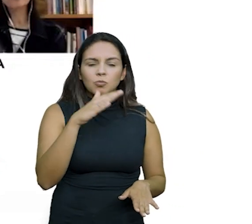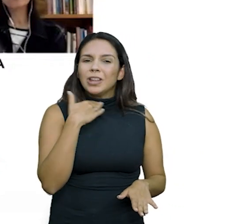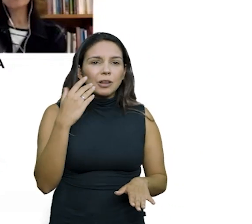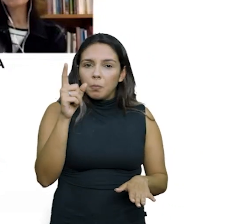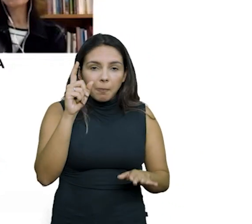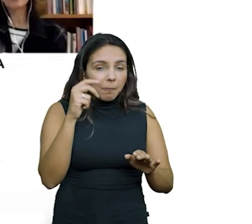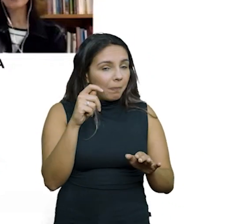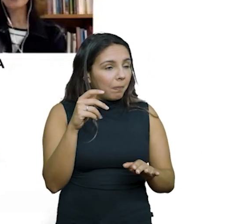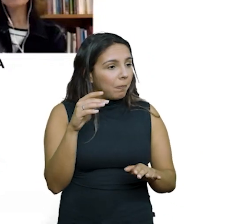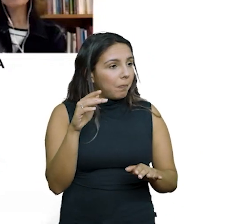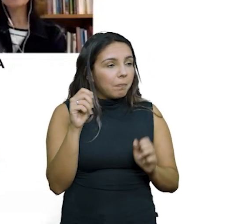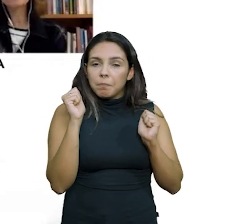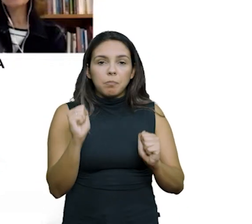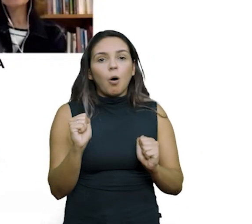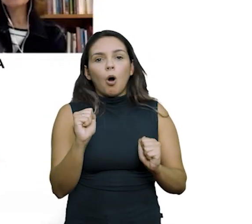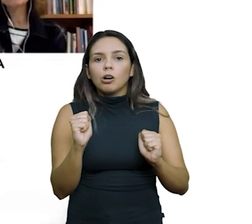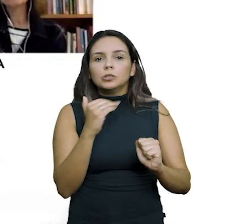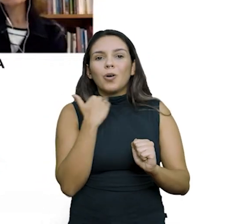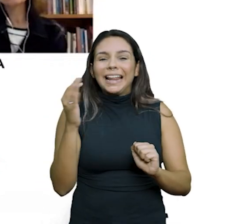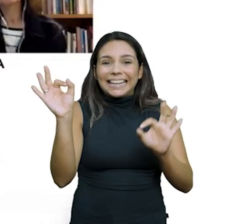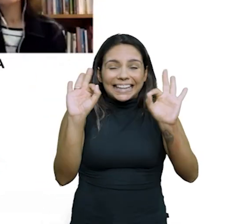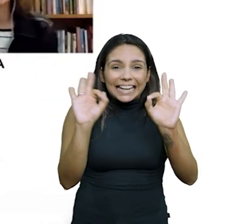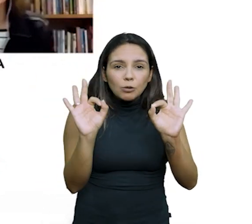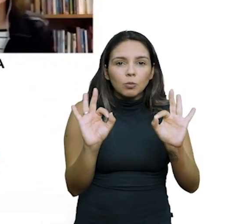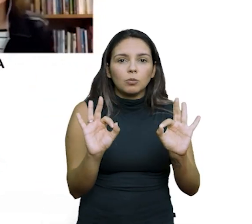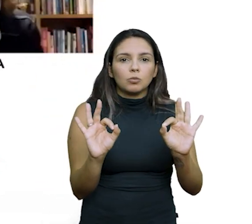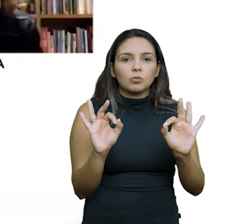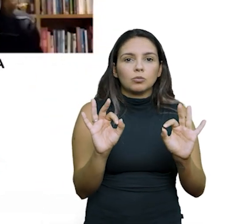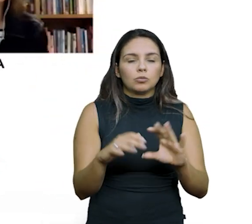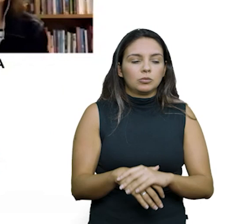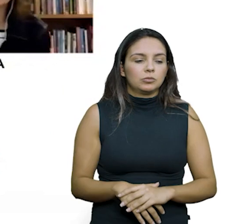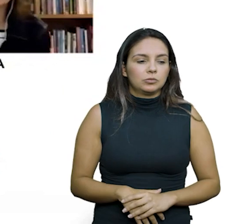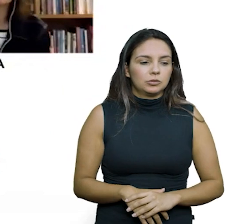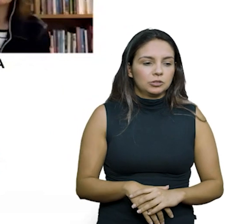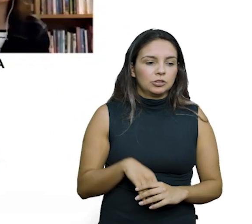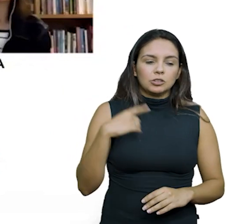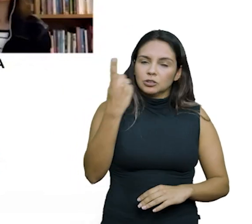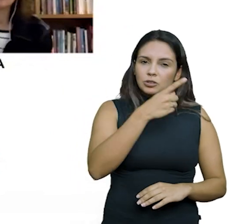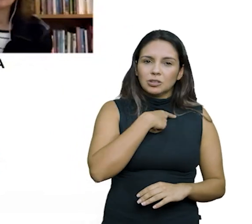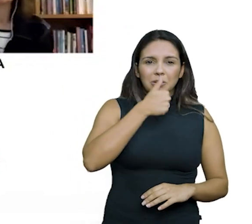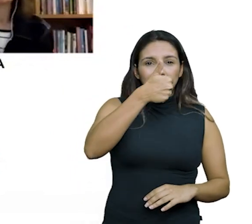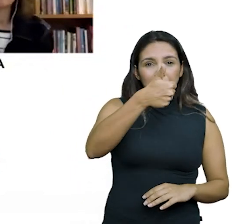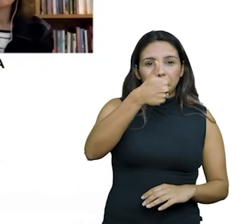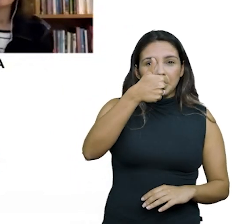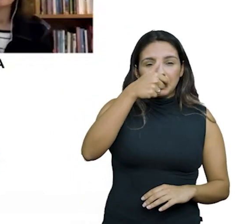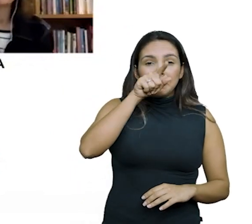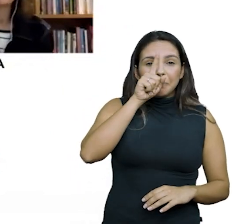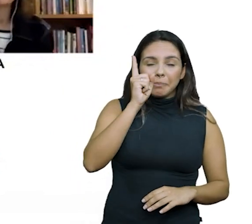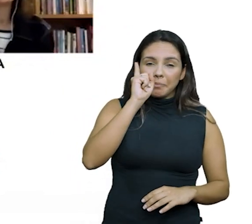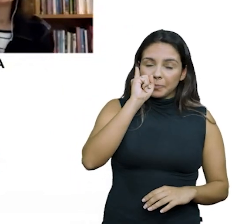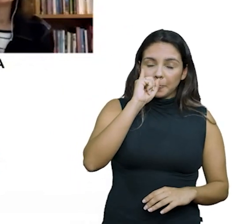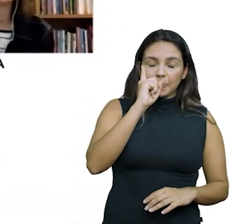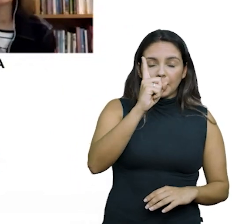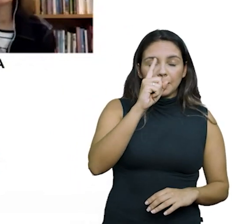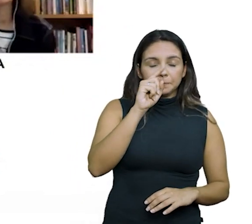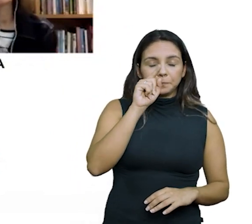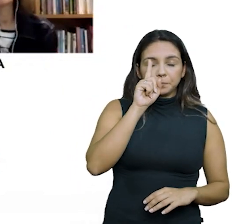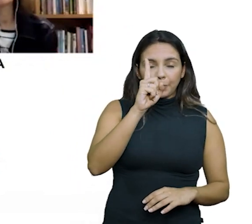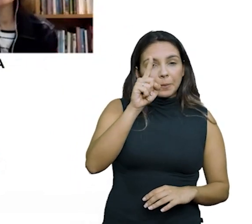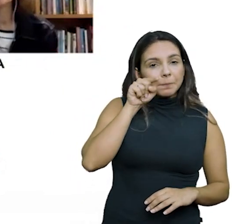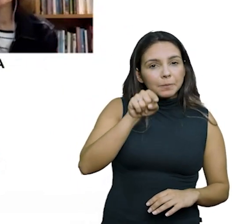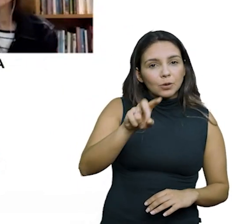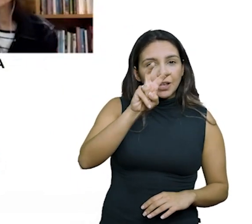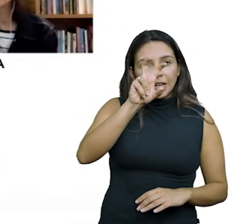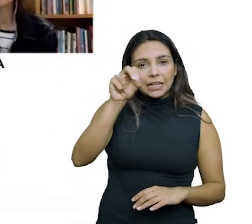pode morrer um. Não pode morrer nenhum. 2 não, nem pensar. E nós estamos na faixa de 1.500 por dia. E como diz o